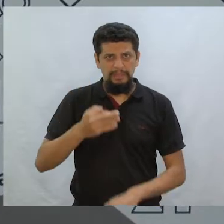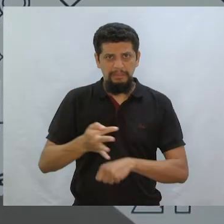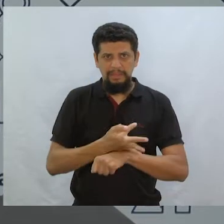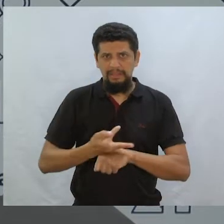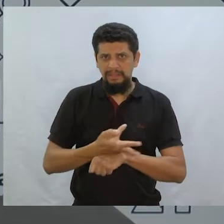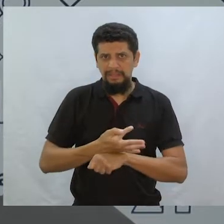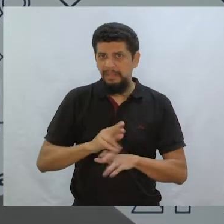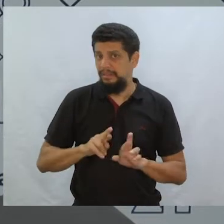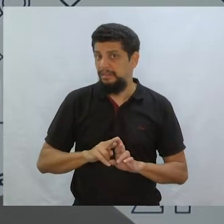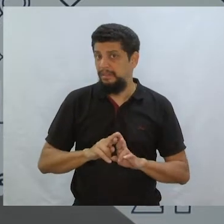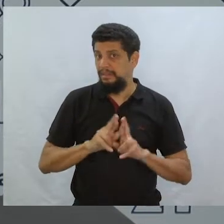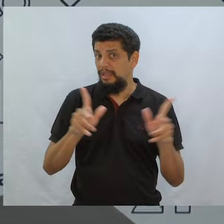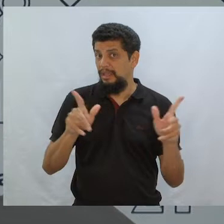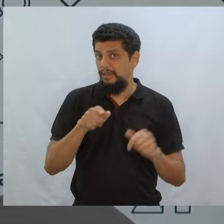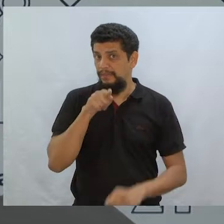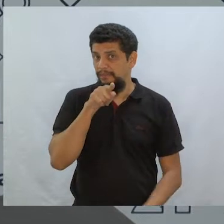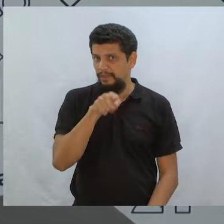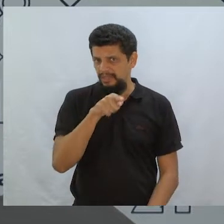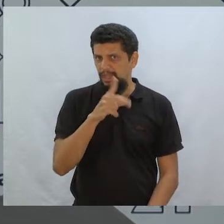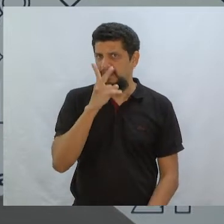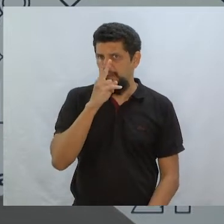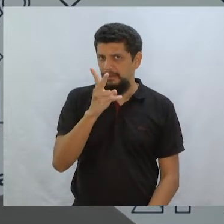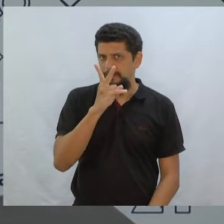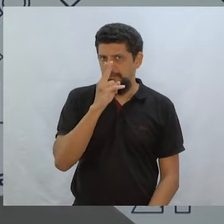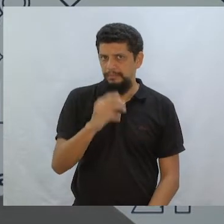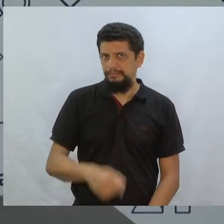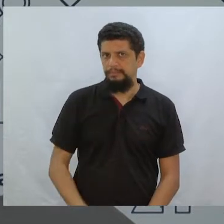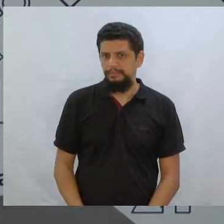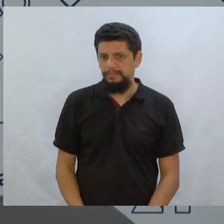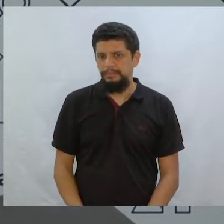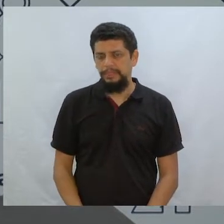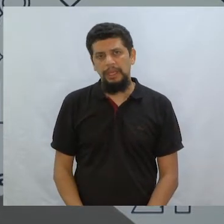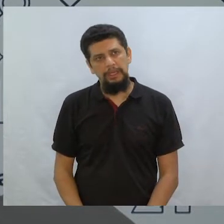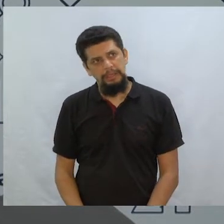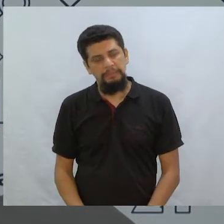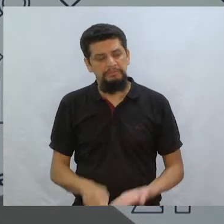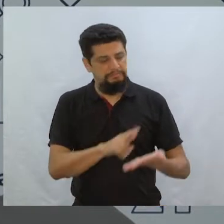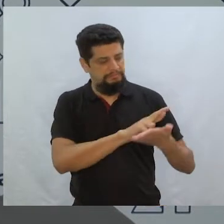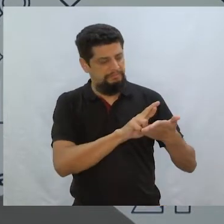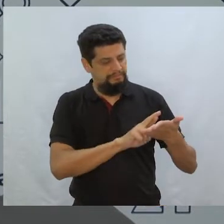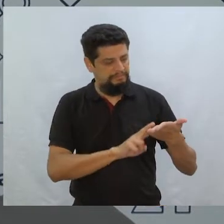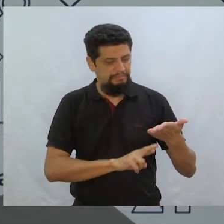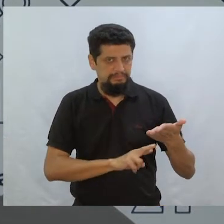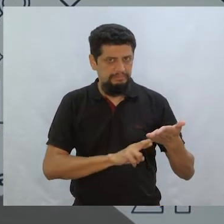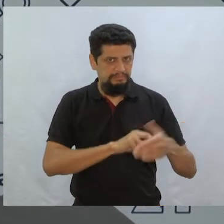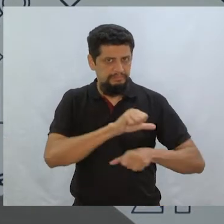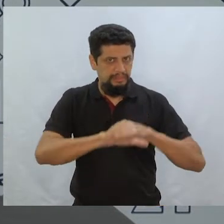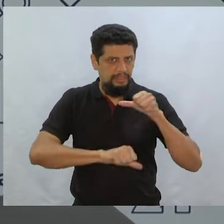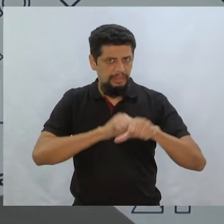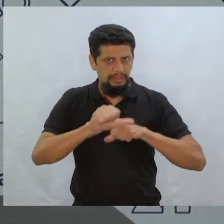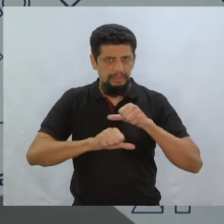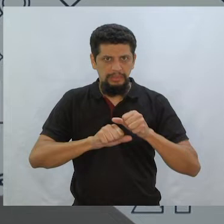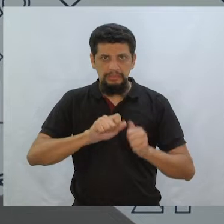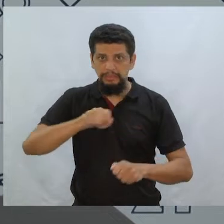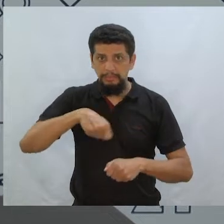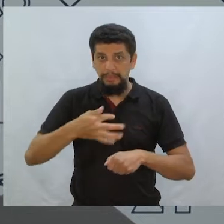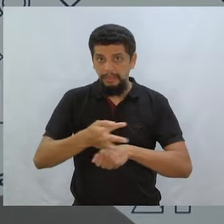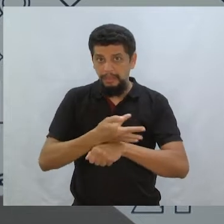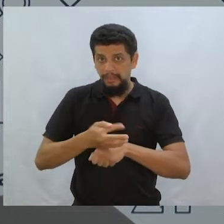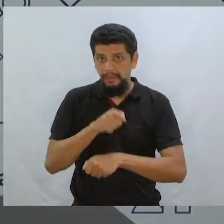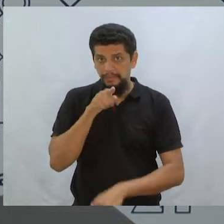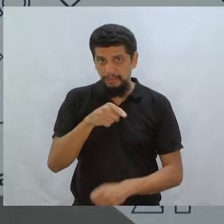minhas férias não iam ser mais as mesmas você acha né que a redação mudaria essa questão das